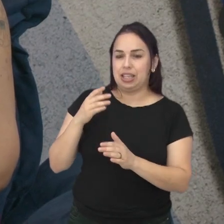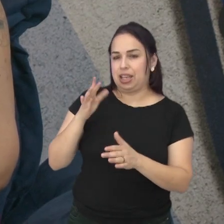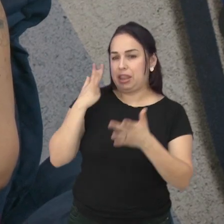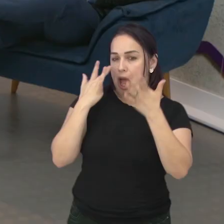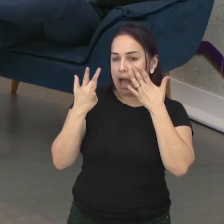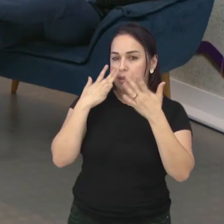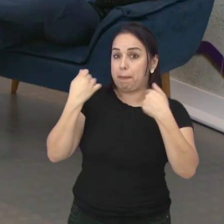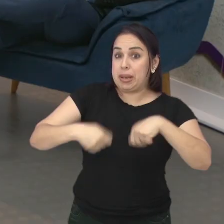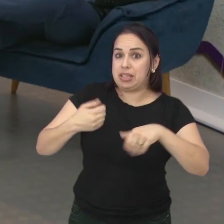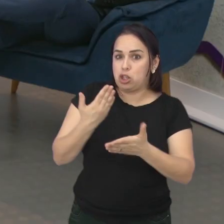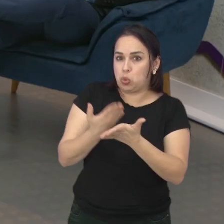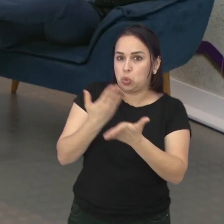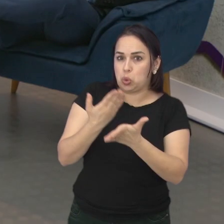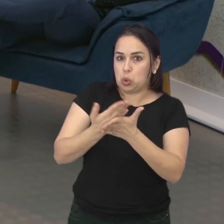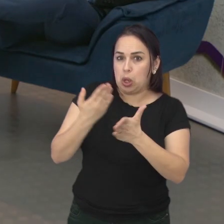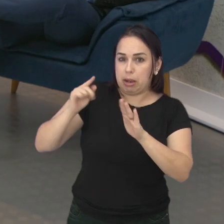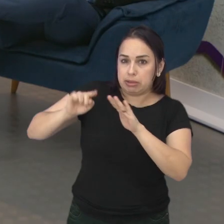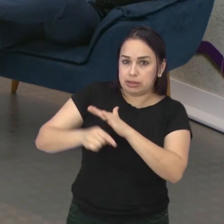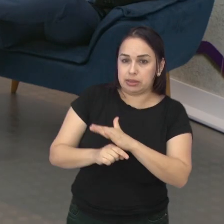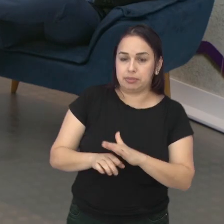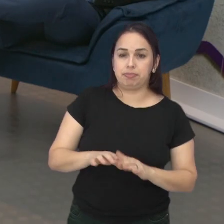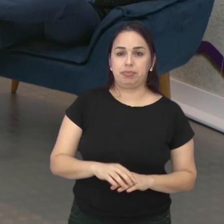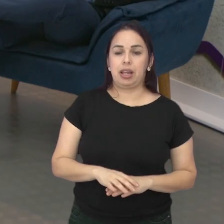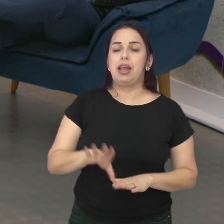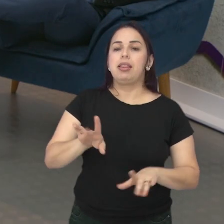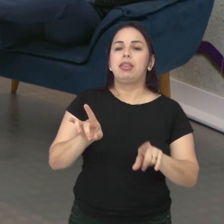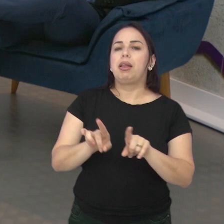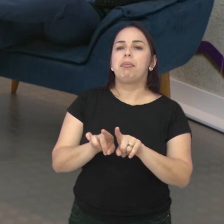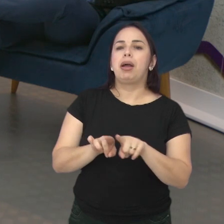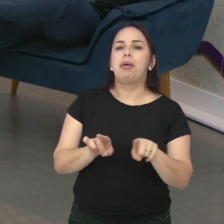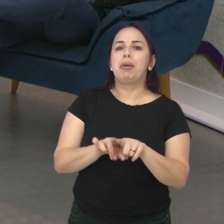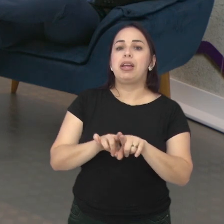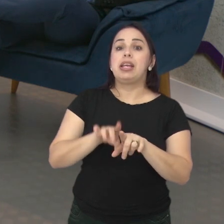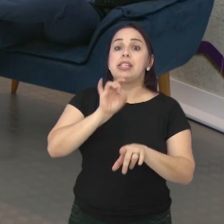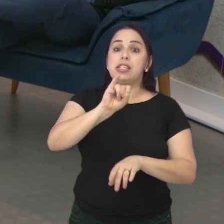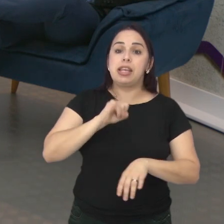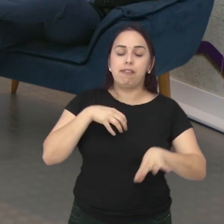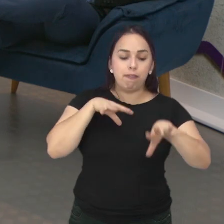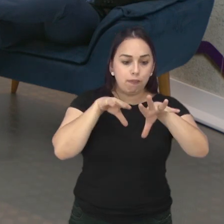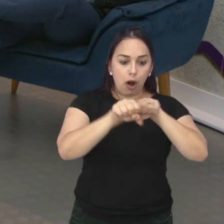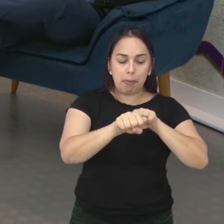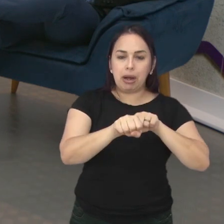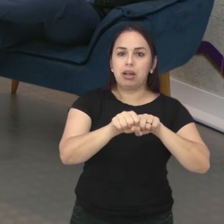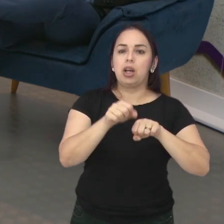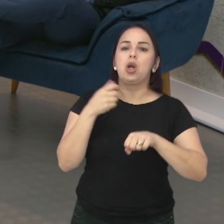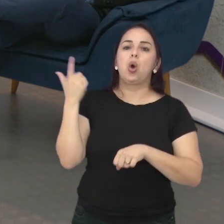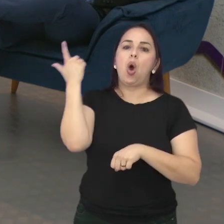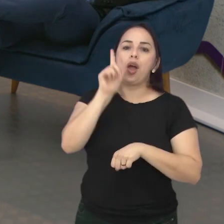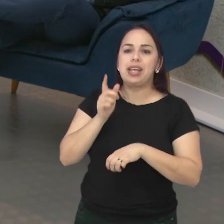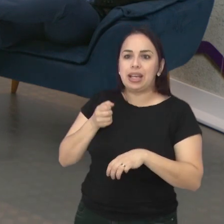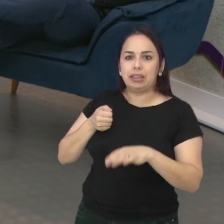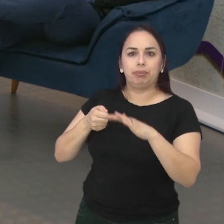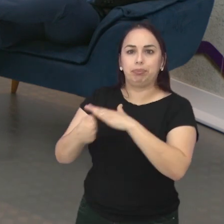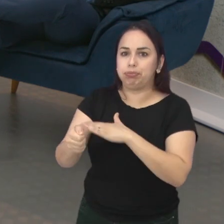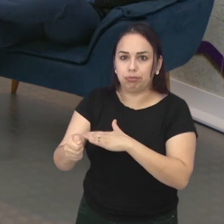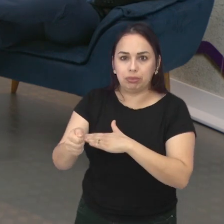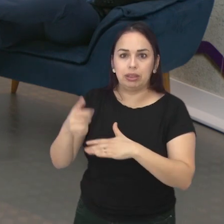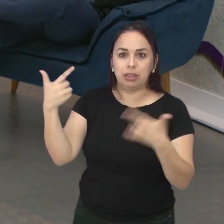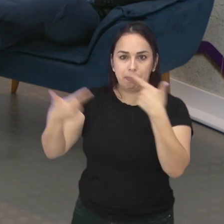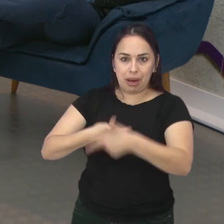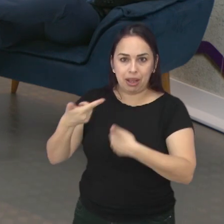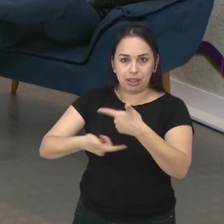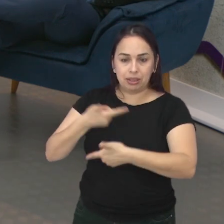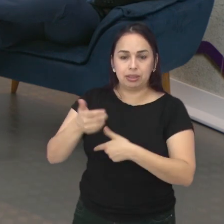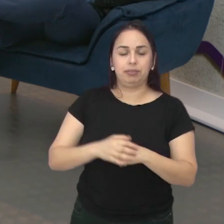muito conhecimento. Exatamente. E já a formação, aí ele já sai direto próprio para trabalhar a formação acadêmica? Isso, como aí